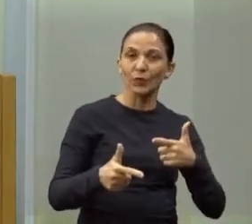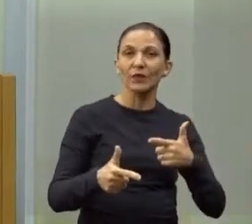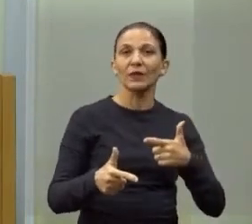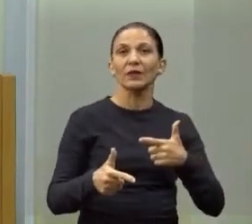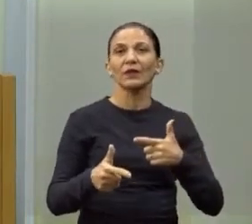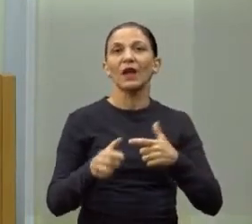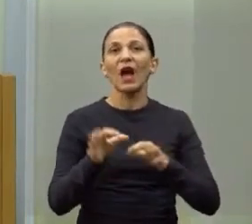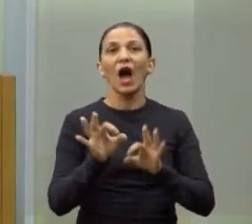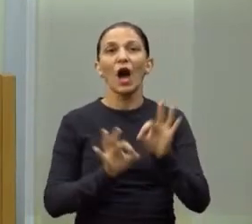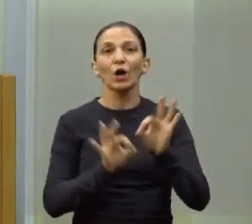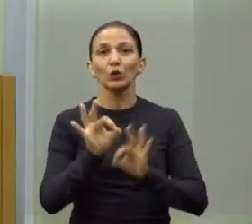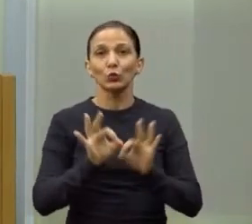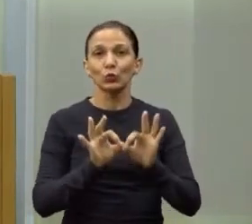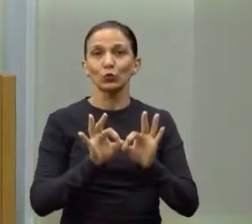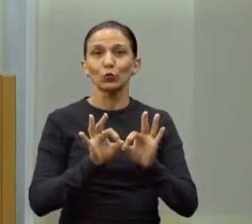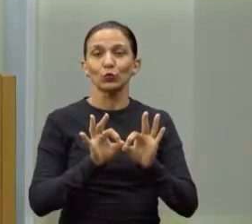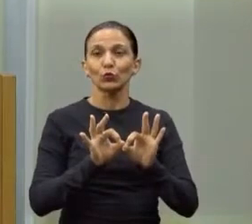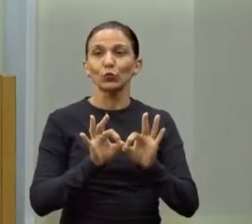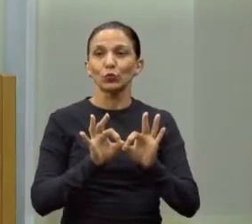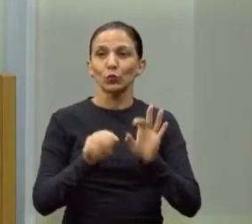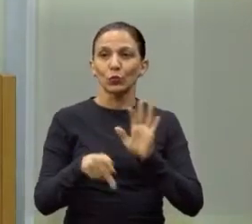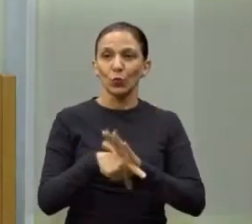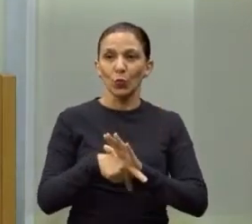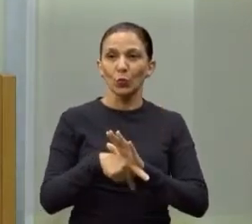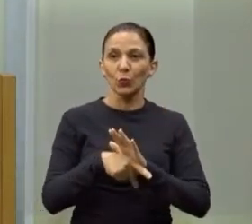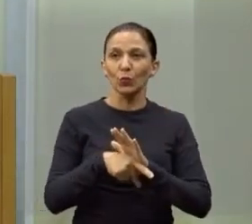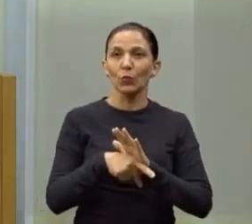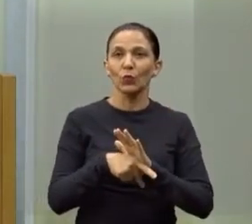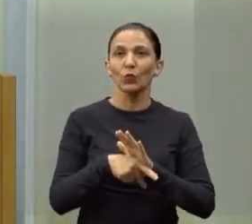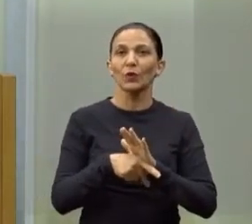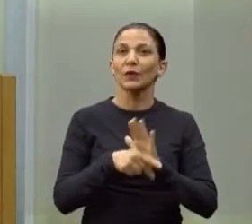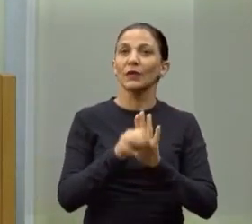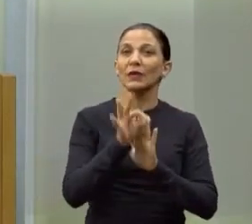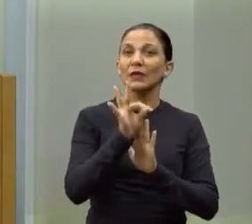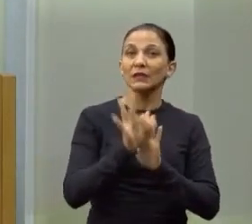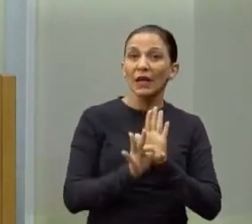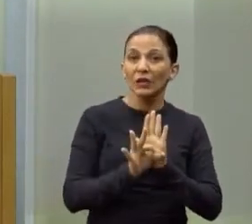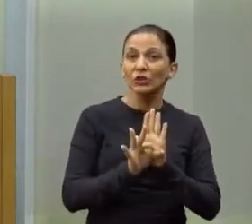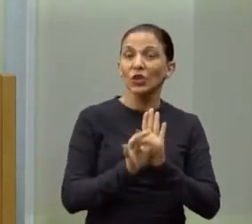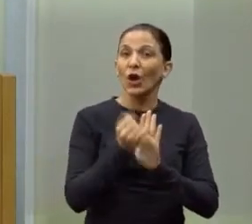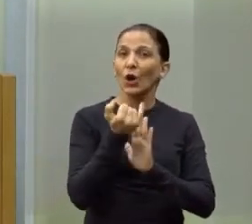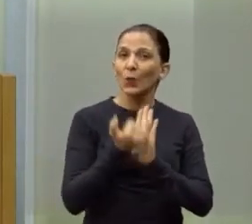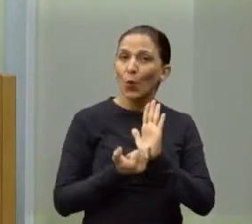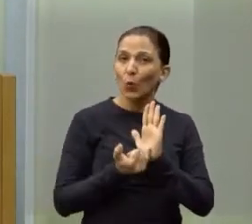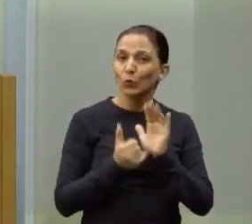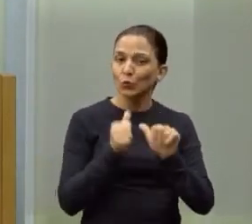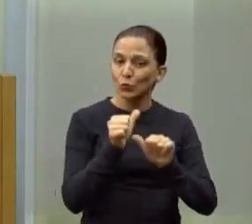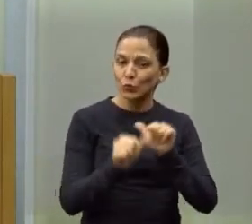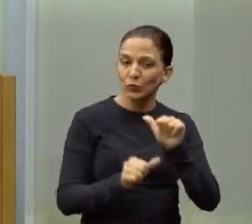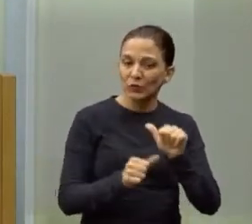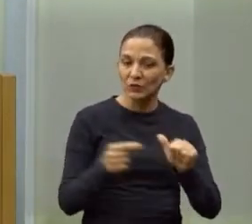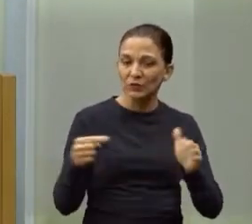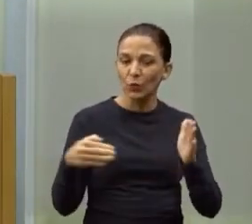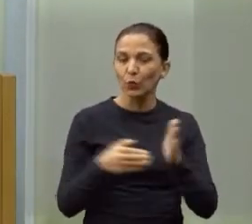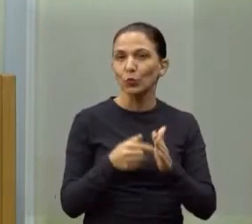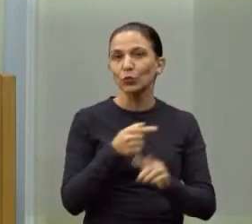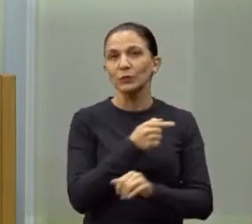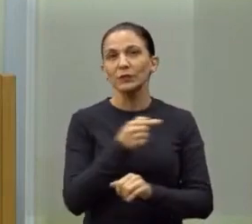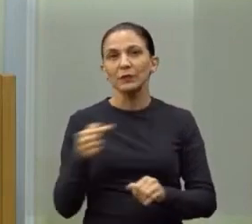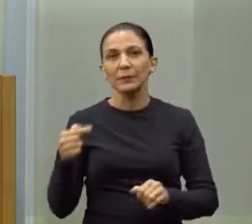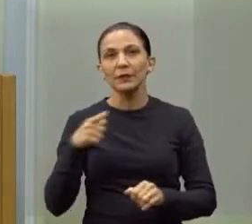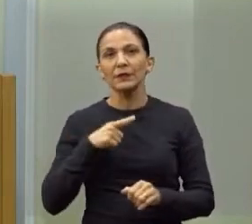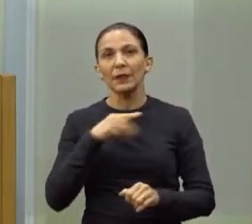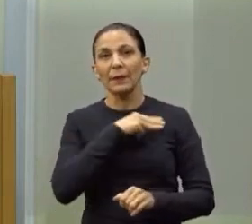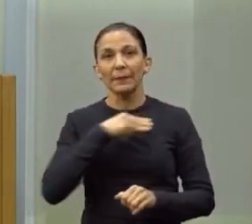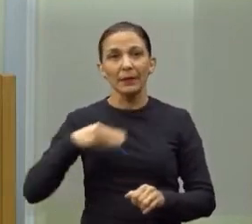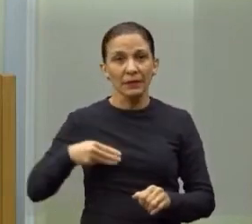tributária. Debate esse que foi trazido a Araraquara, vereador Boi, na última semana, com a visita